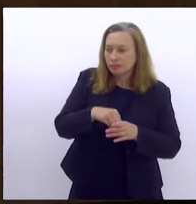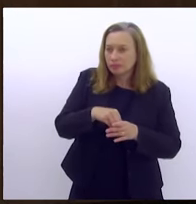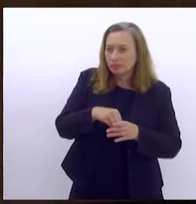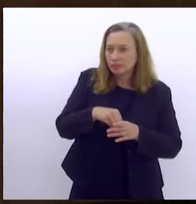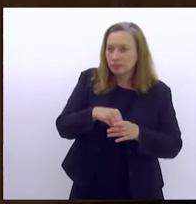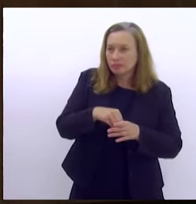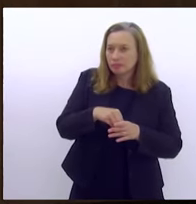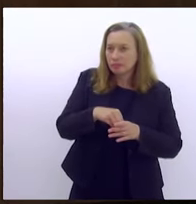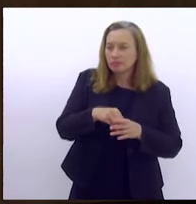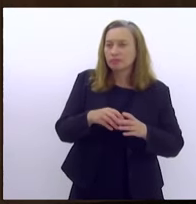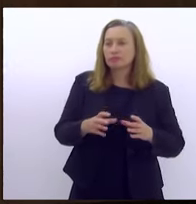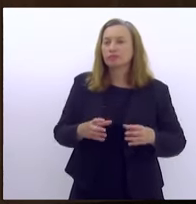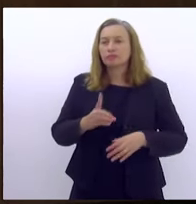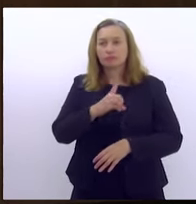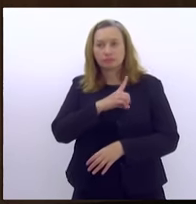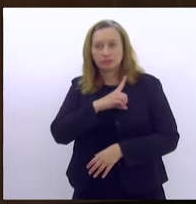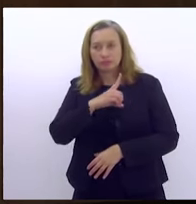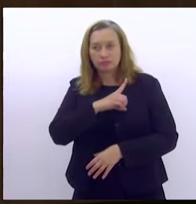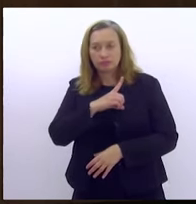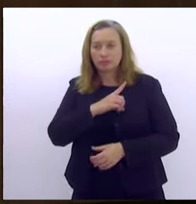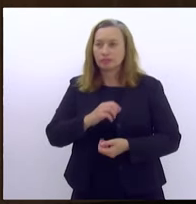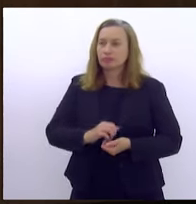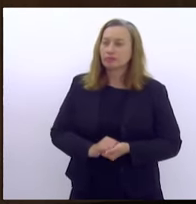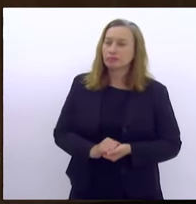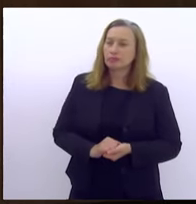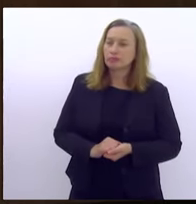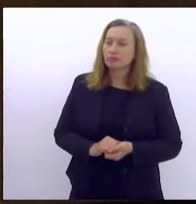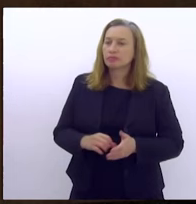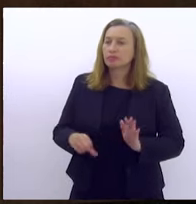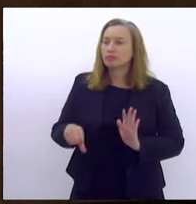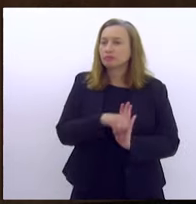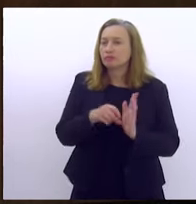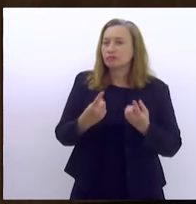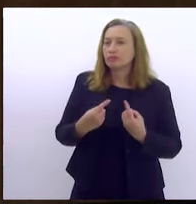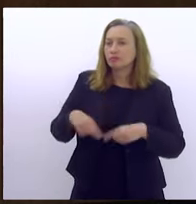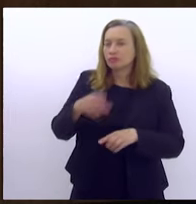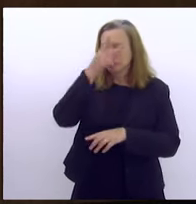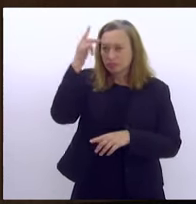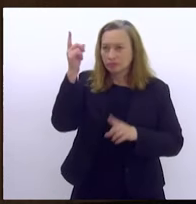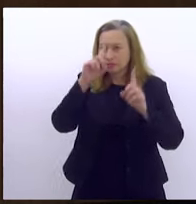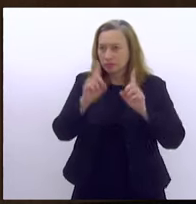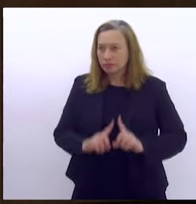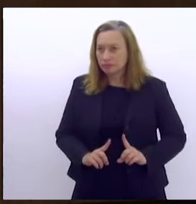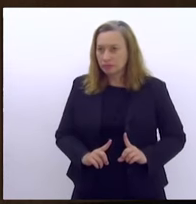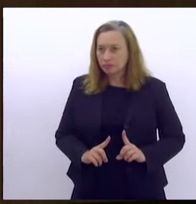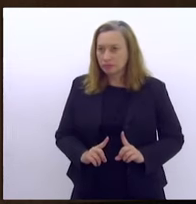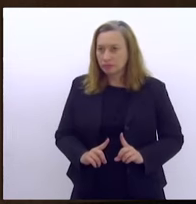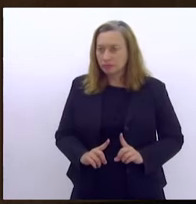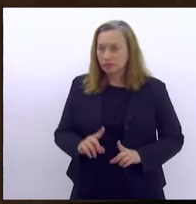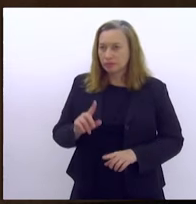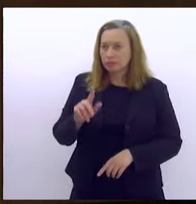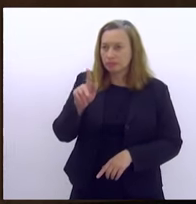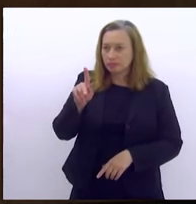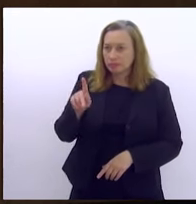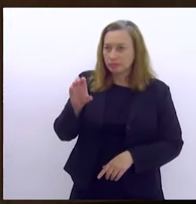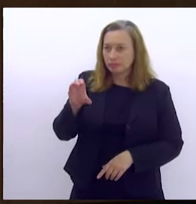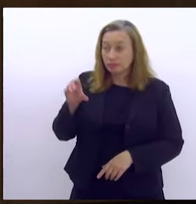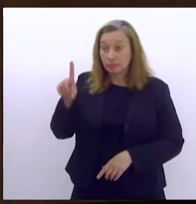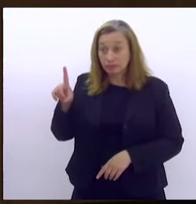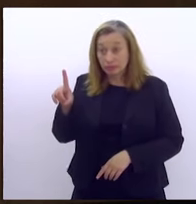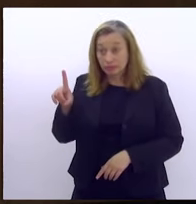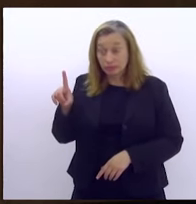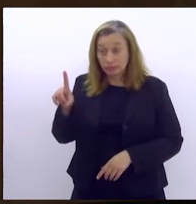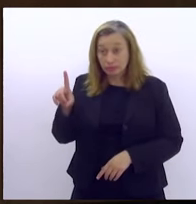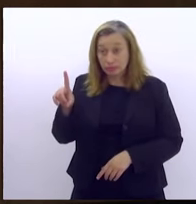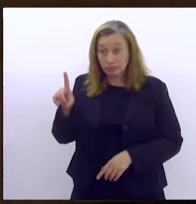do DECRADES as atribuições do crime contra a pessoa com deficiência PCD, sendo o